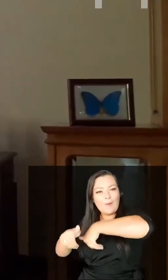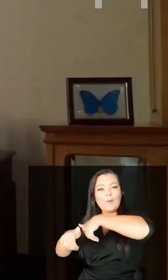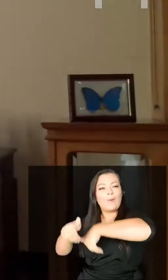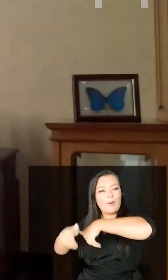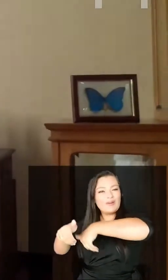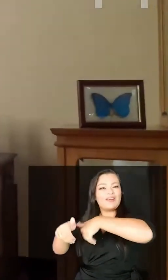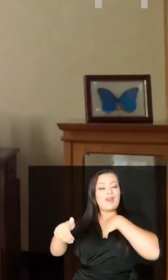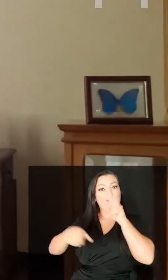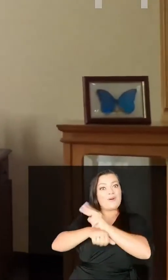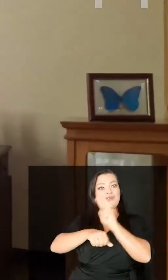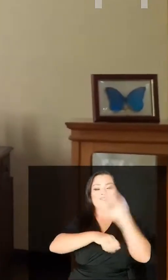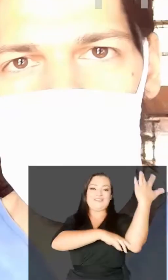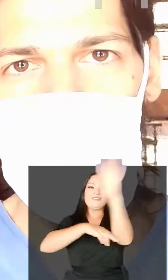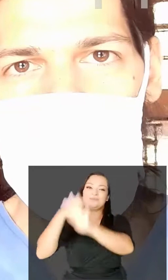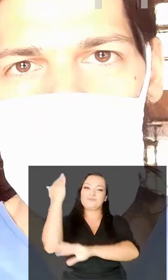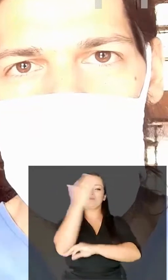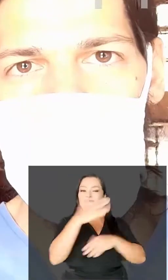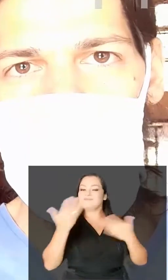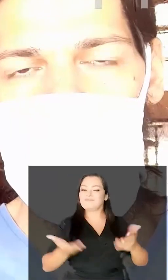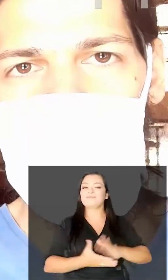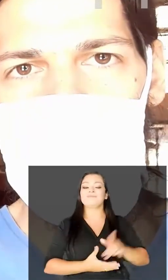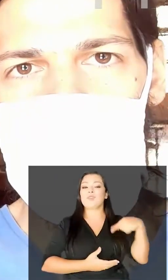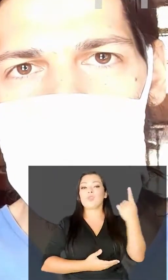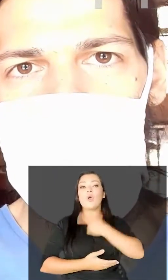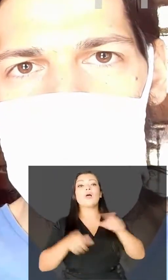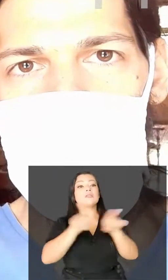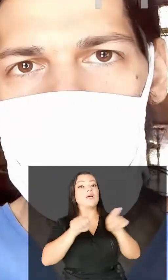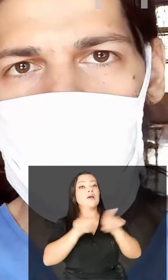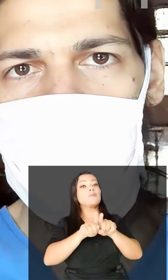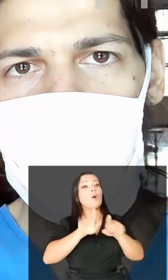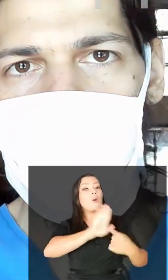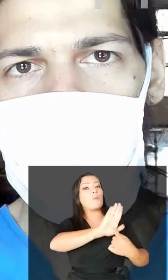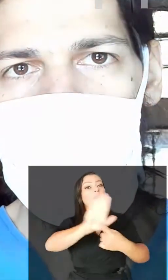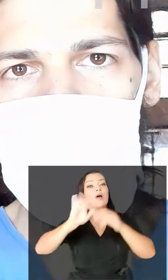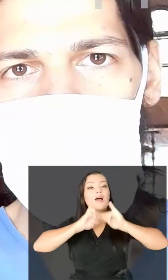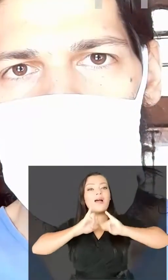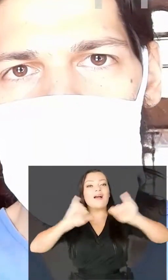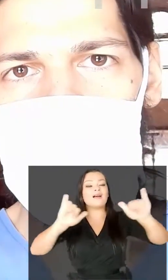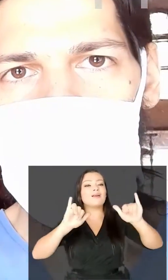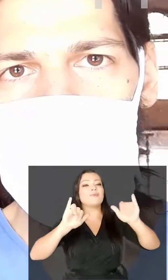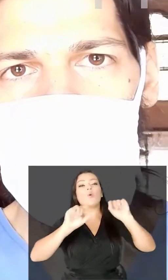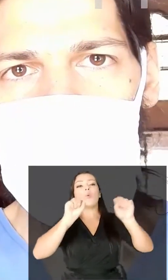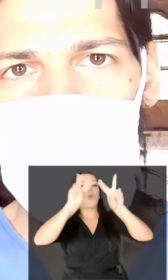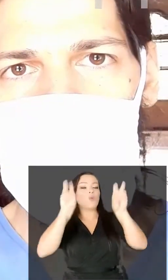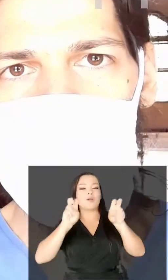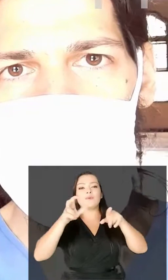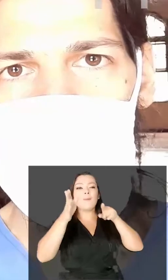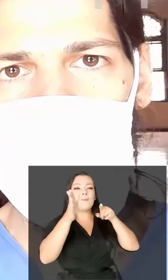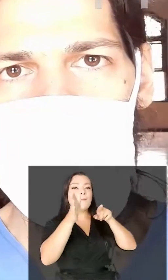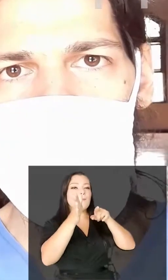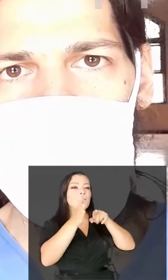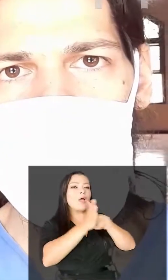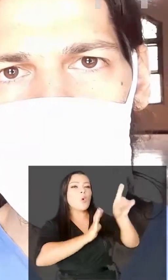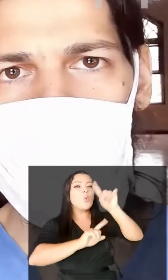nossas matas. Durante esse período a gente também acabou lançando uma campanha virtual Pergunte ao Cientista, para